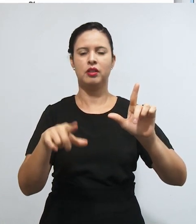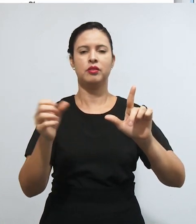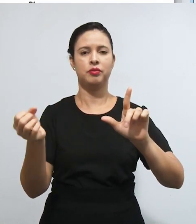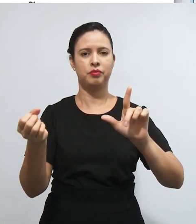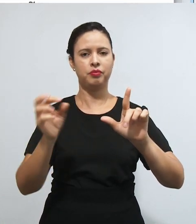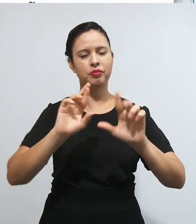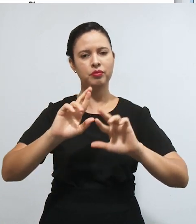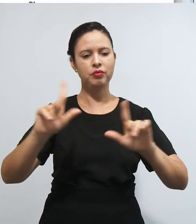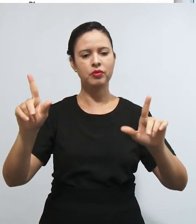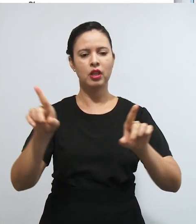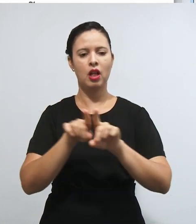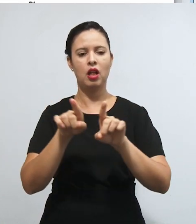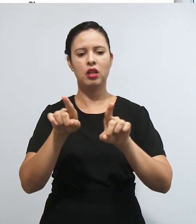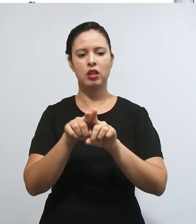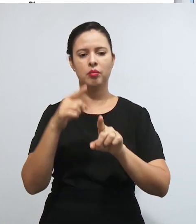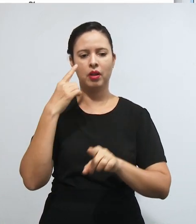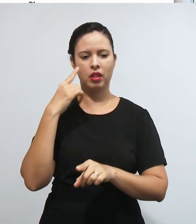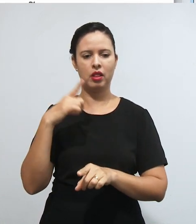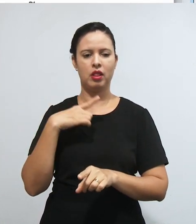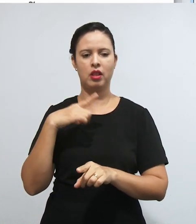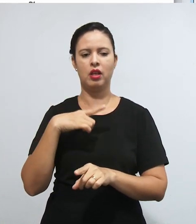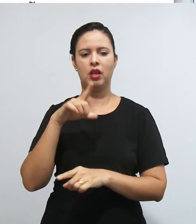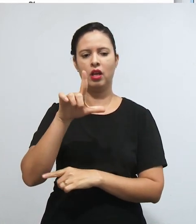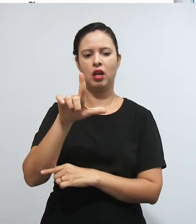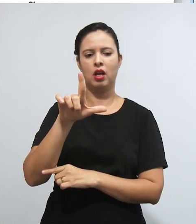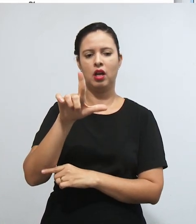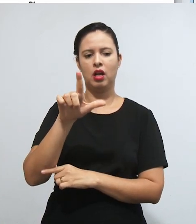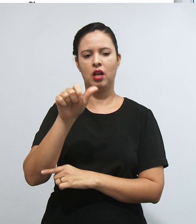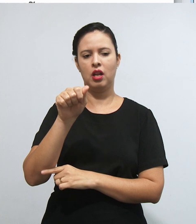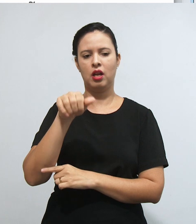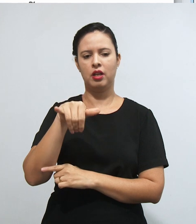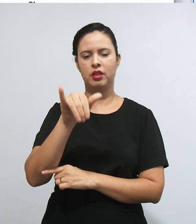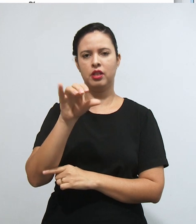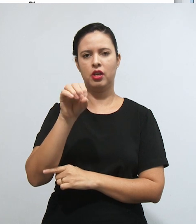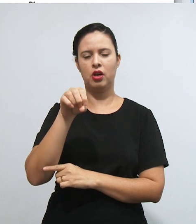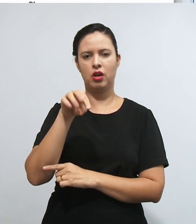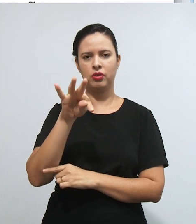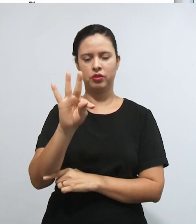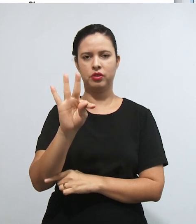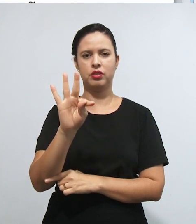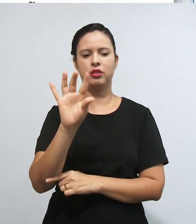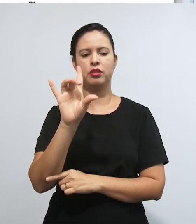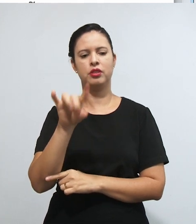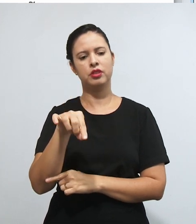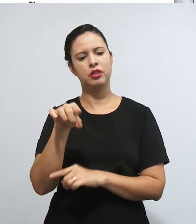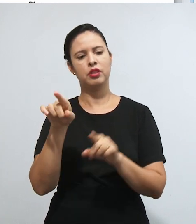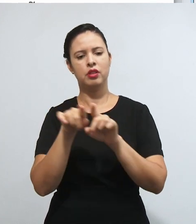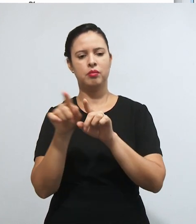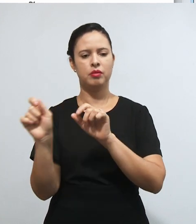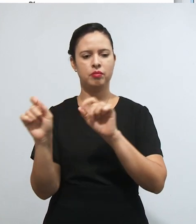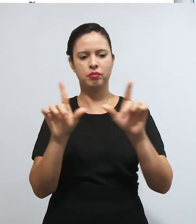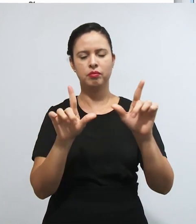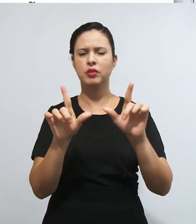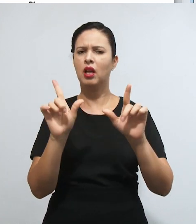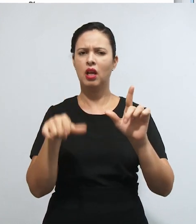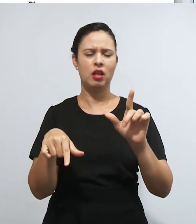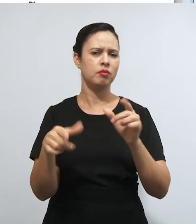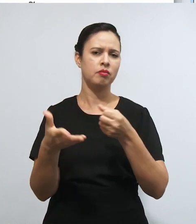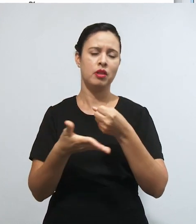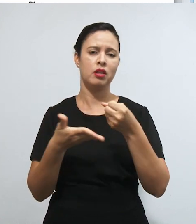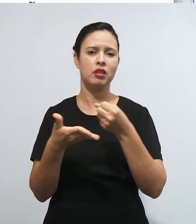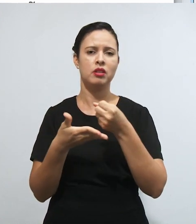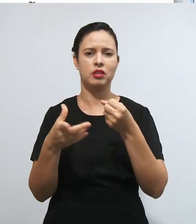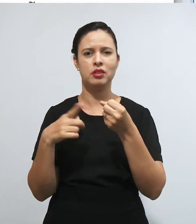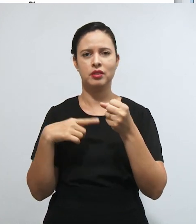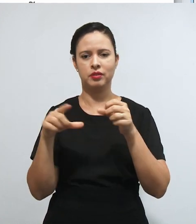Tem a questão de layout também aqui, que a gente pode estar definindo, A questão de seção e, basicamente,